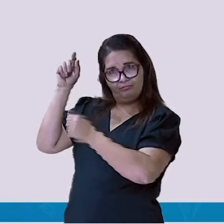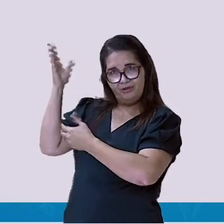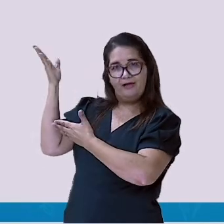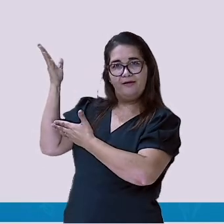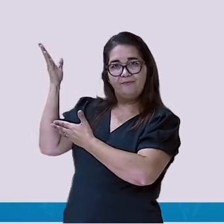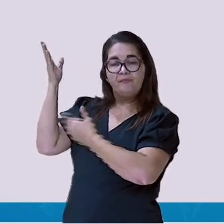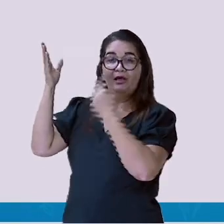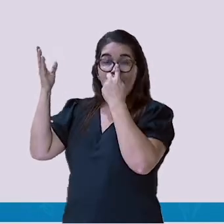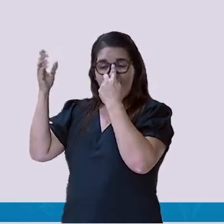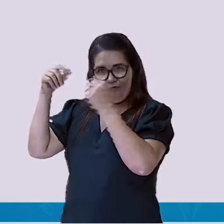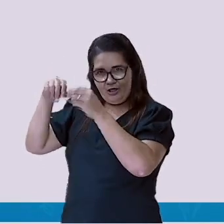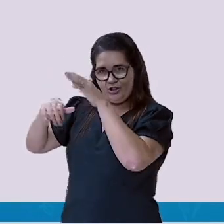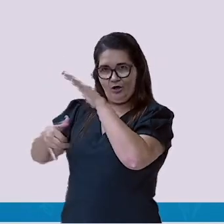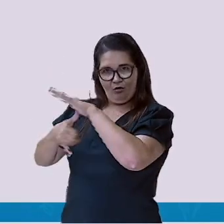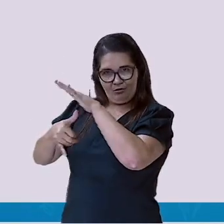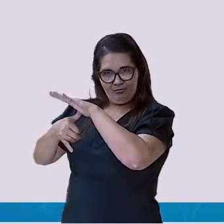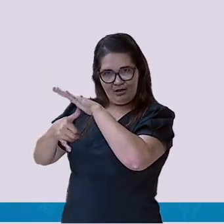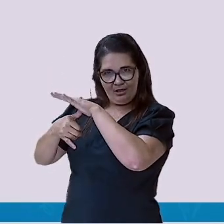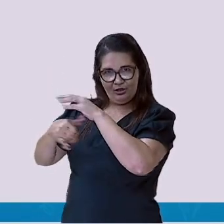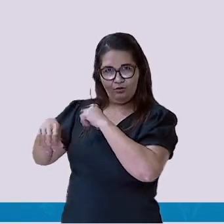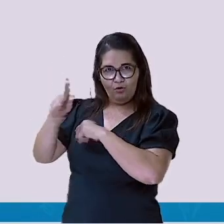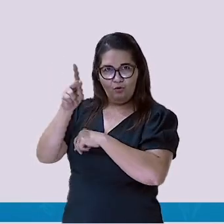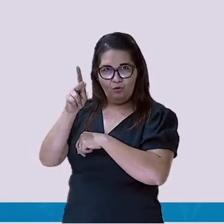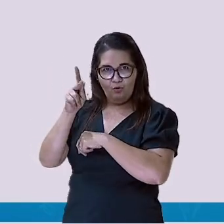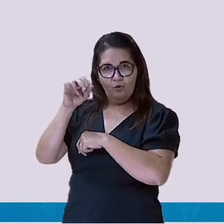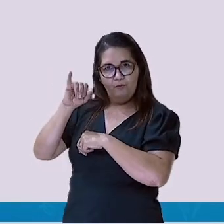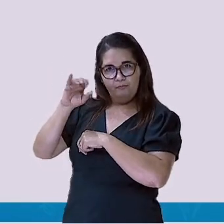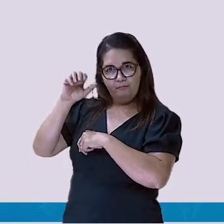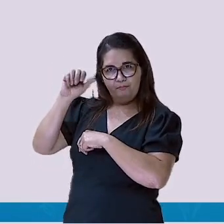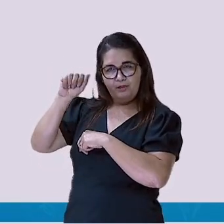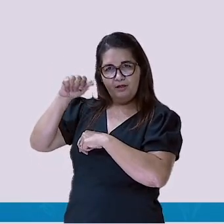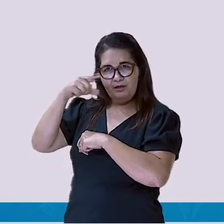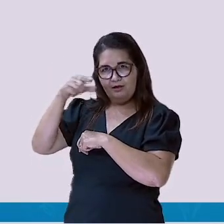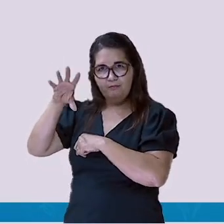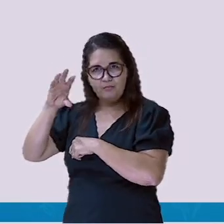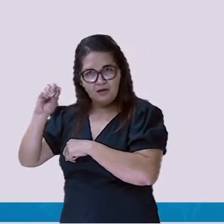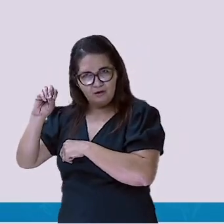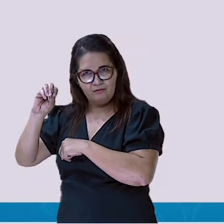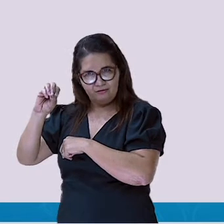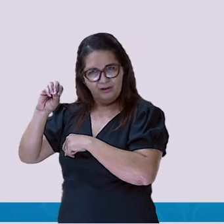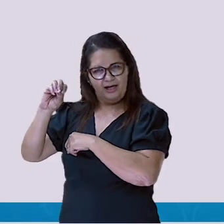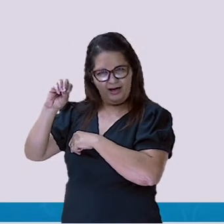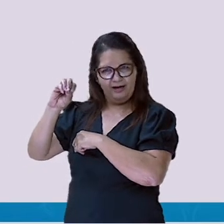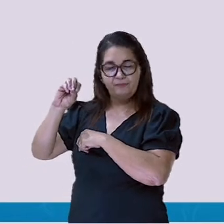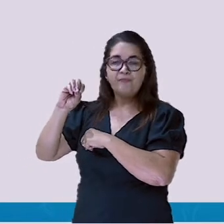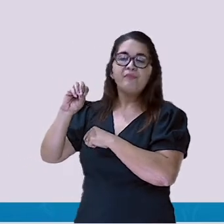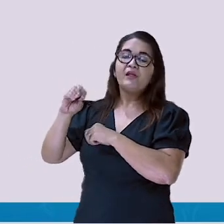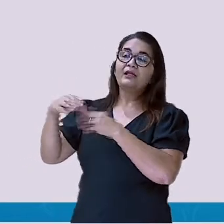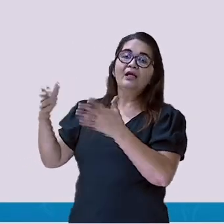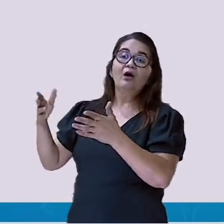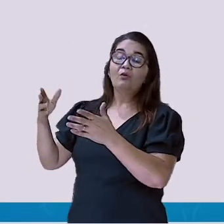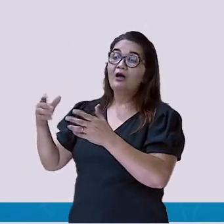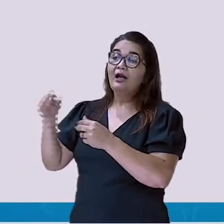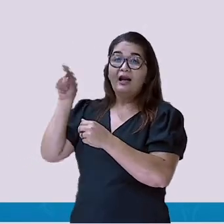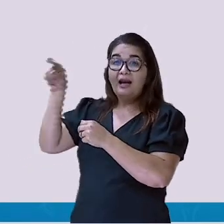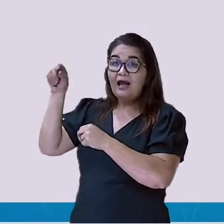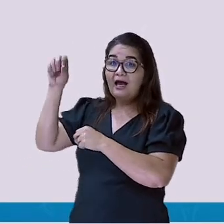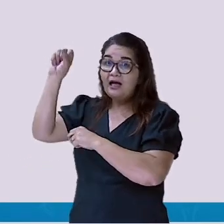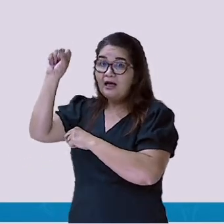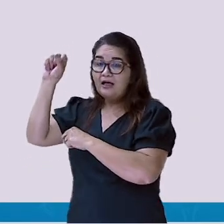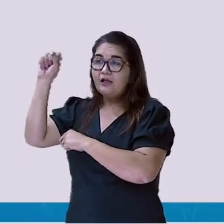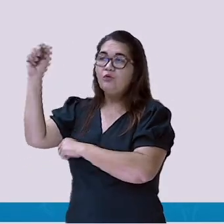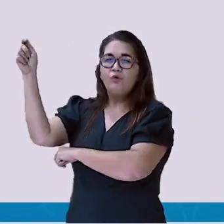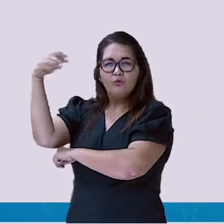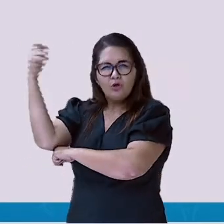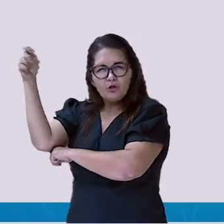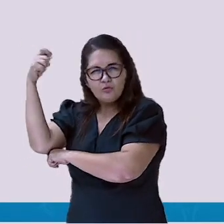Ele é muito bom lá na região sul. Ele é muito cultivado, né? Ele é muito usado na culinária e a gente